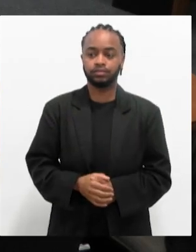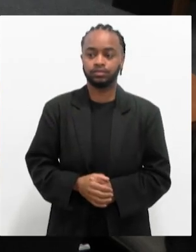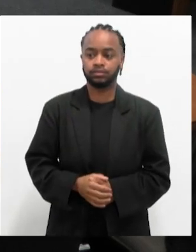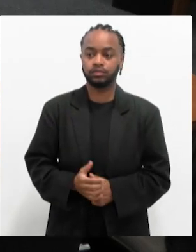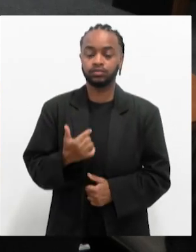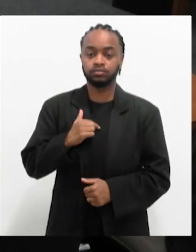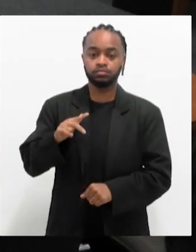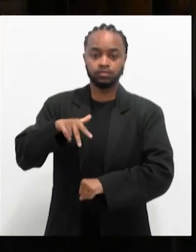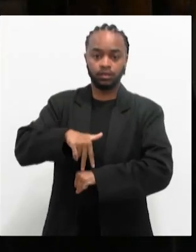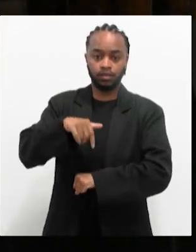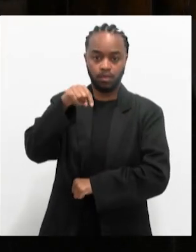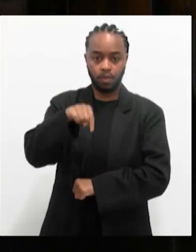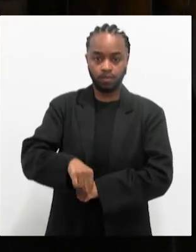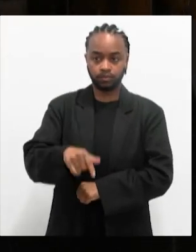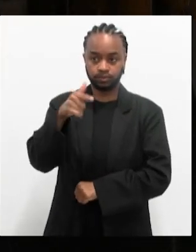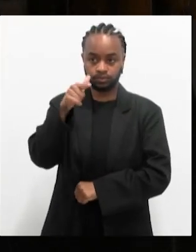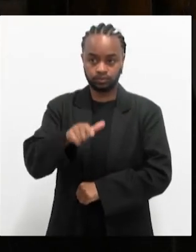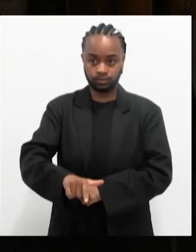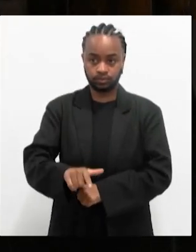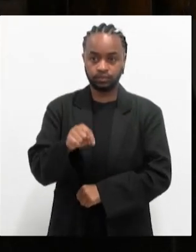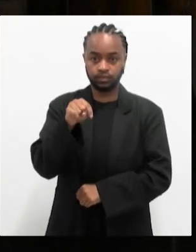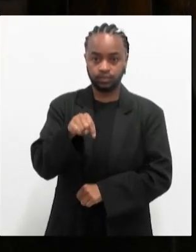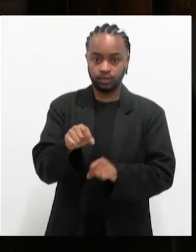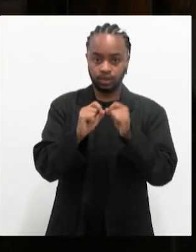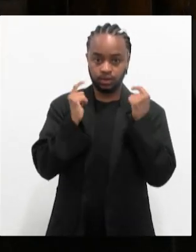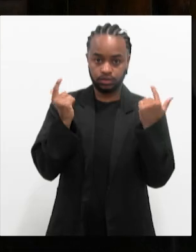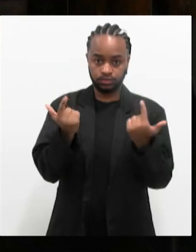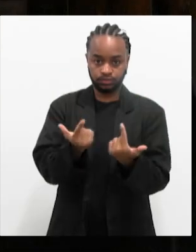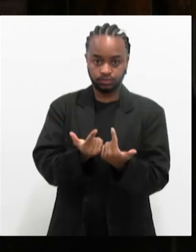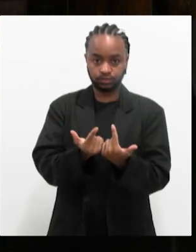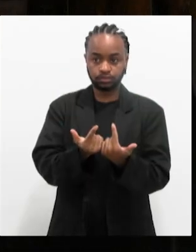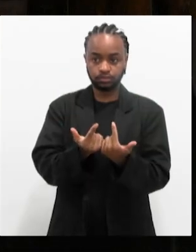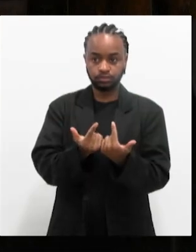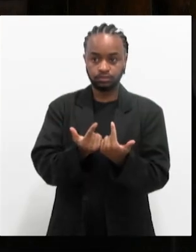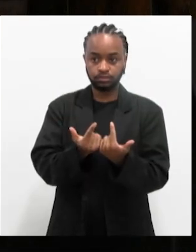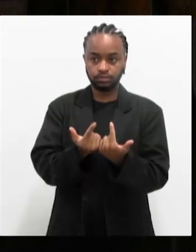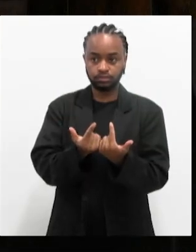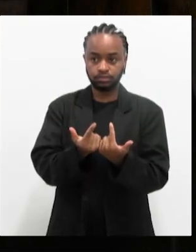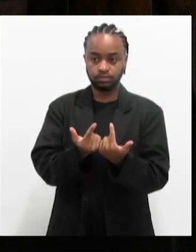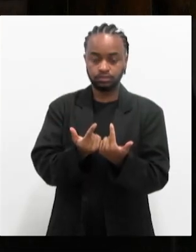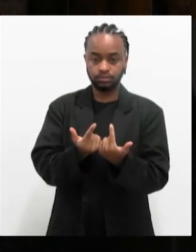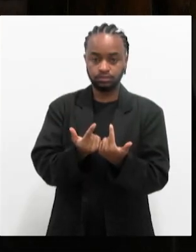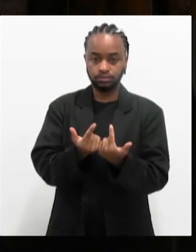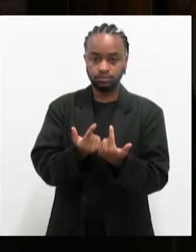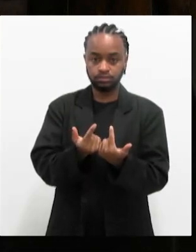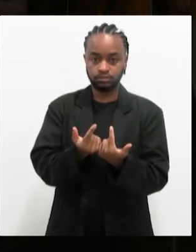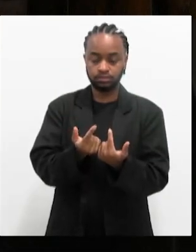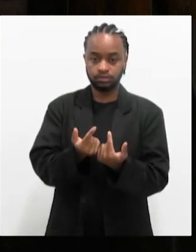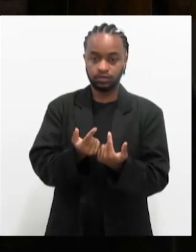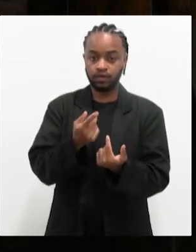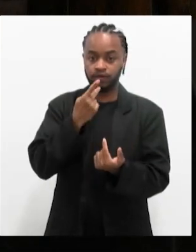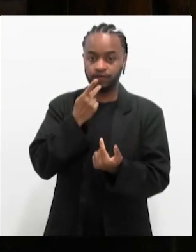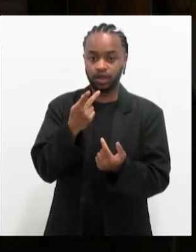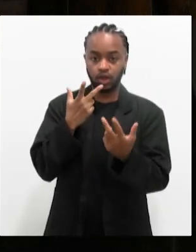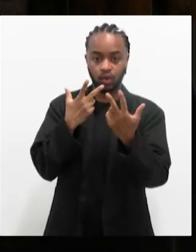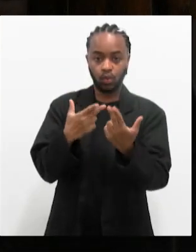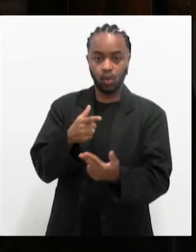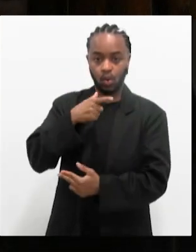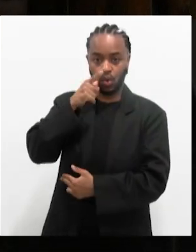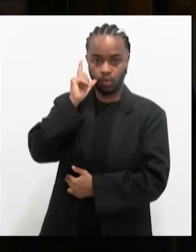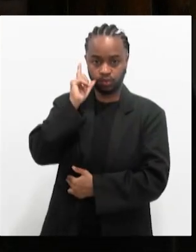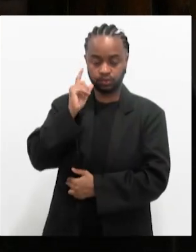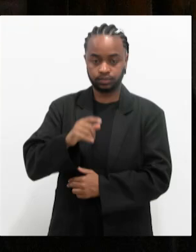a essa tribuna, a essa casa, para reforçar o que disse ontem.